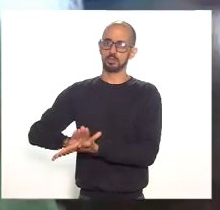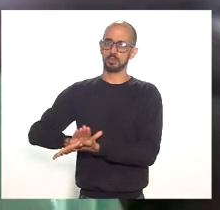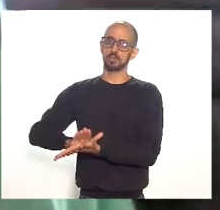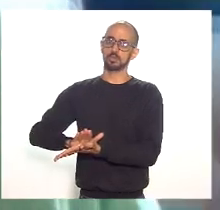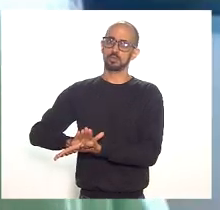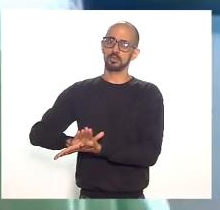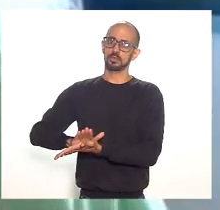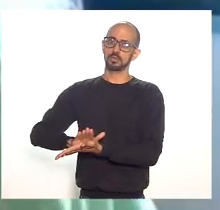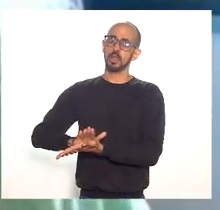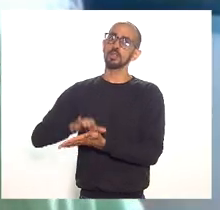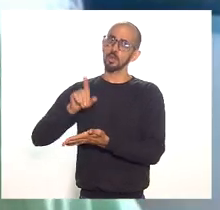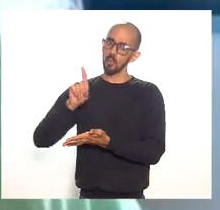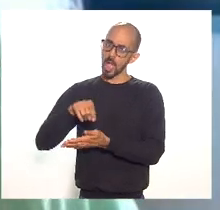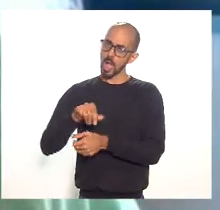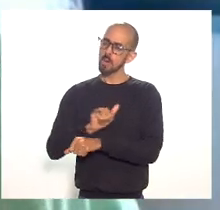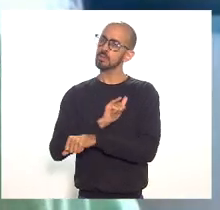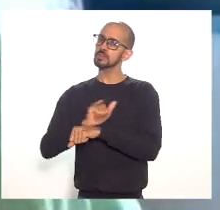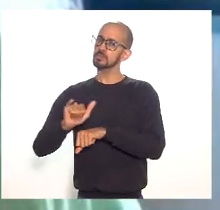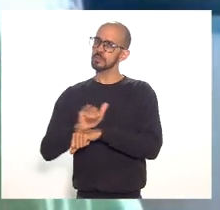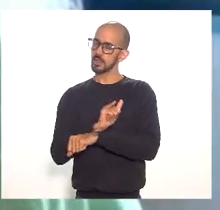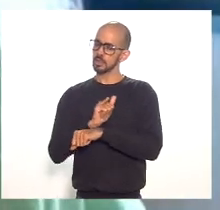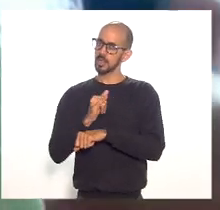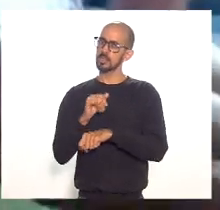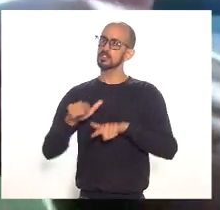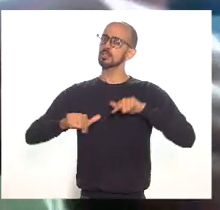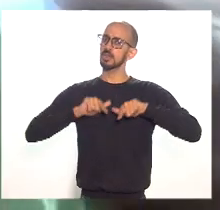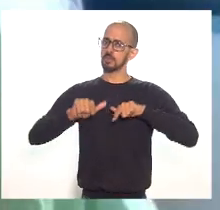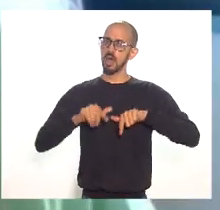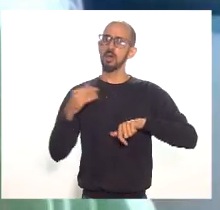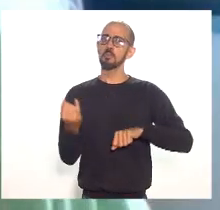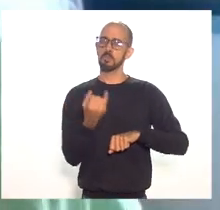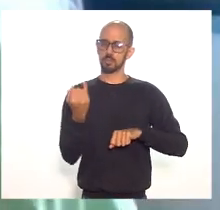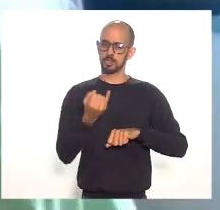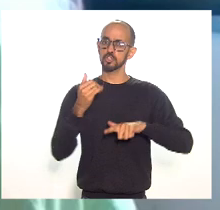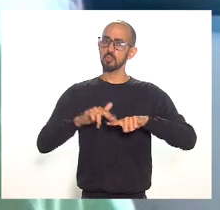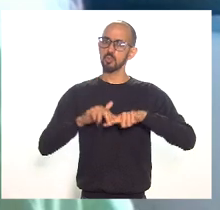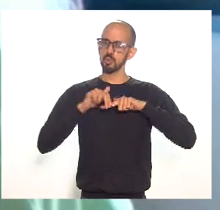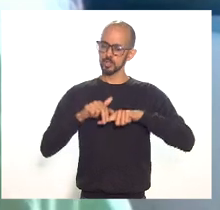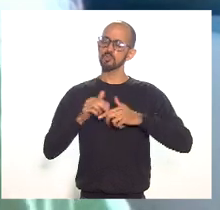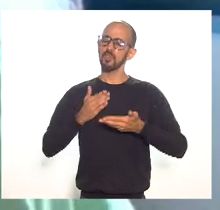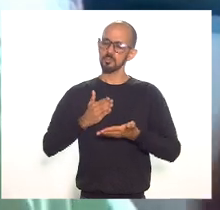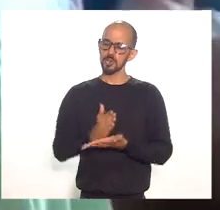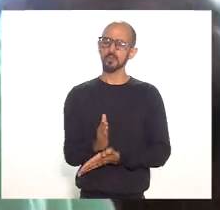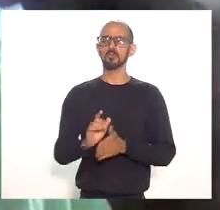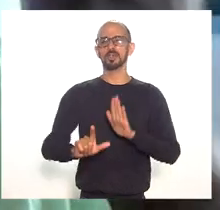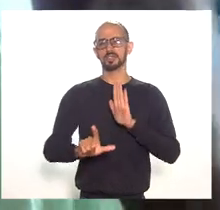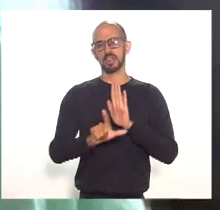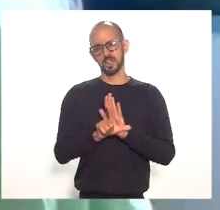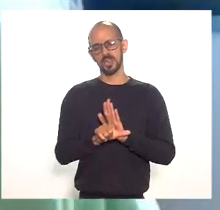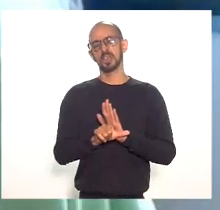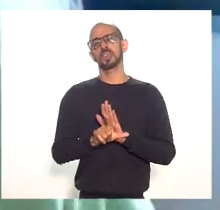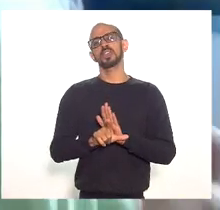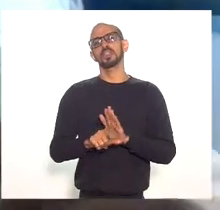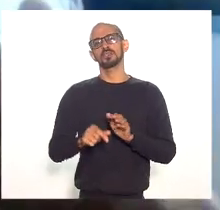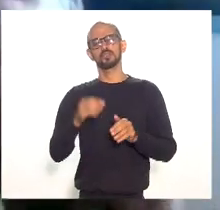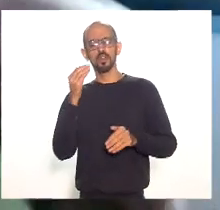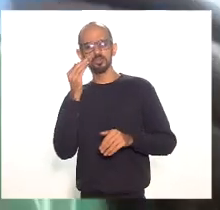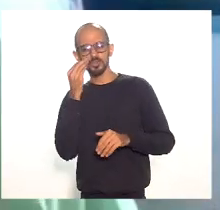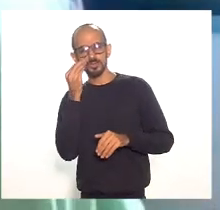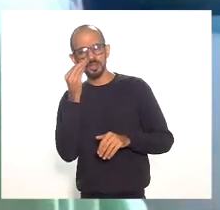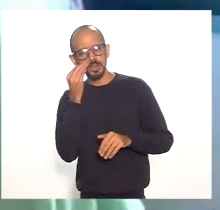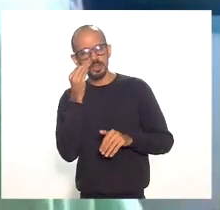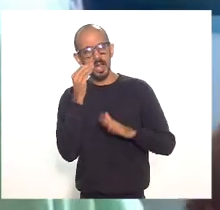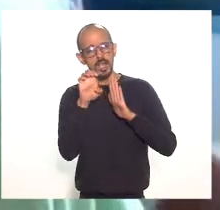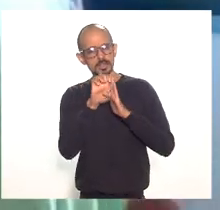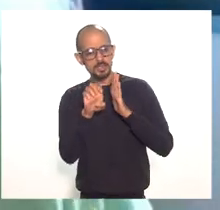trabalho muito importante. Portanto, vamos aprovar essa lei vamos ver as emendas, vamos fazer